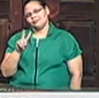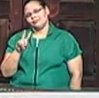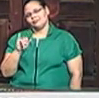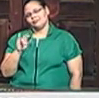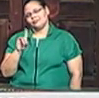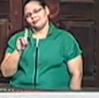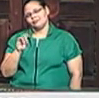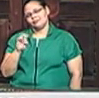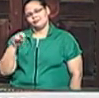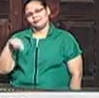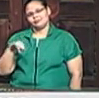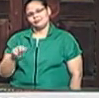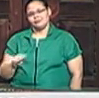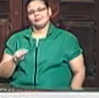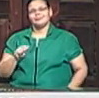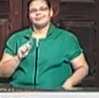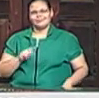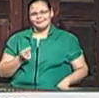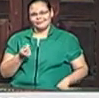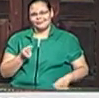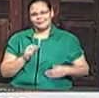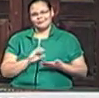do aumento de alíquotas,